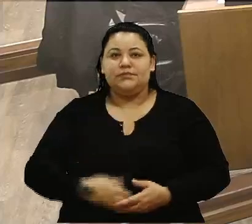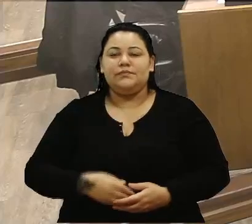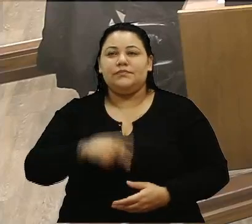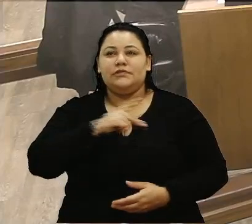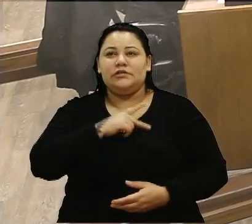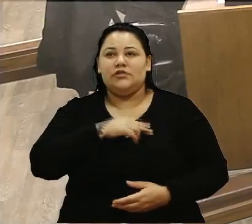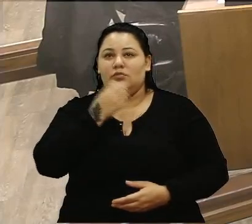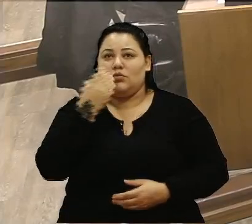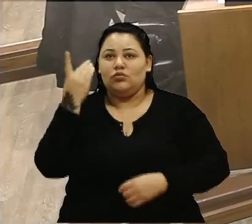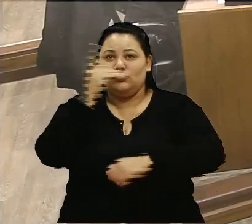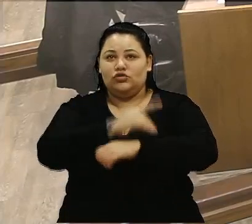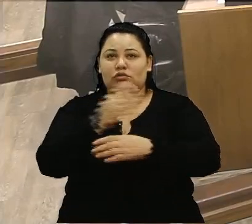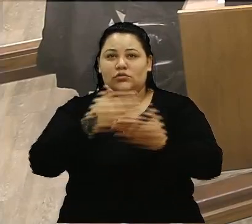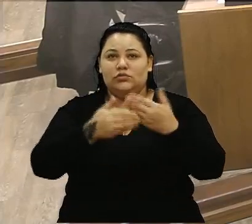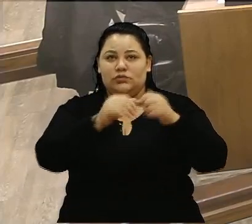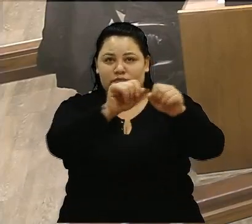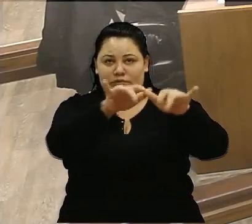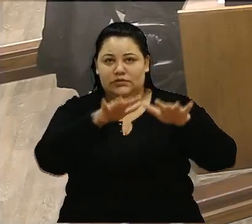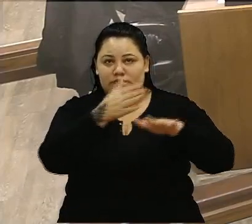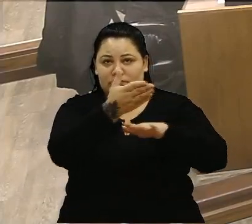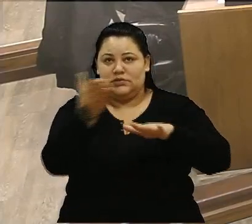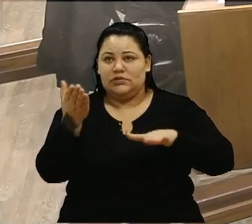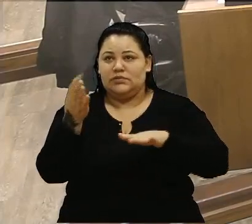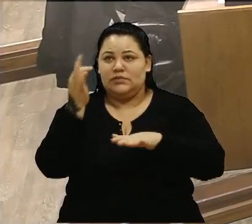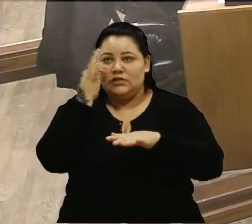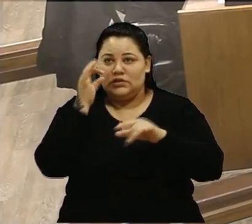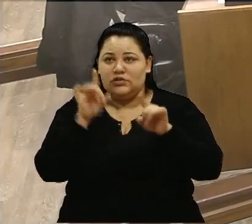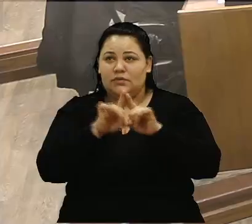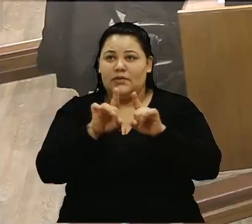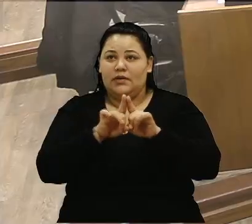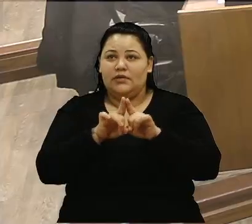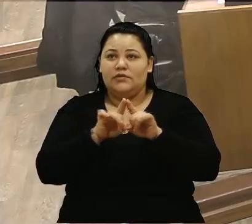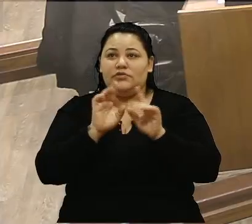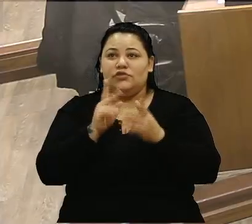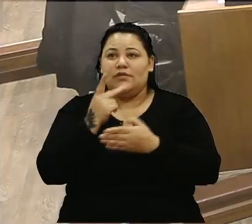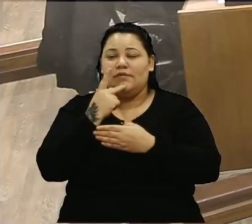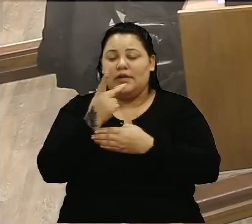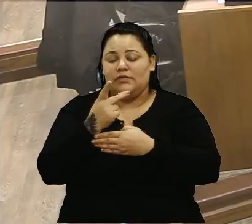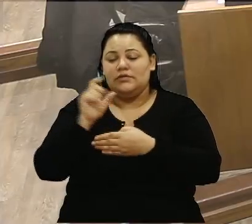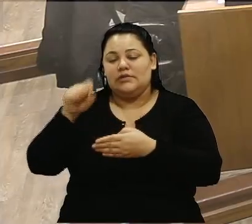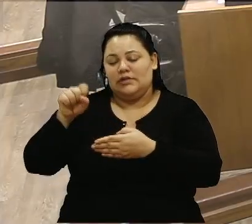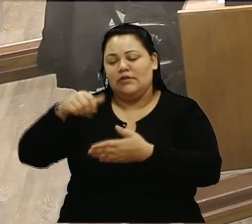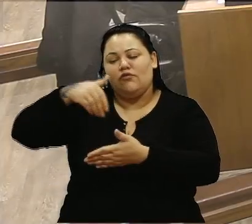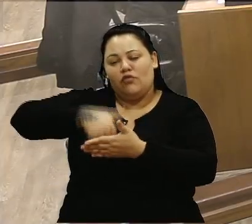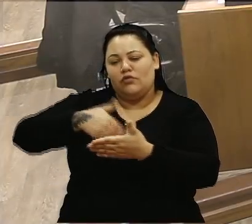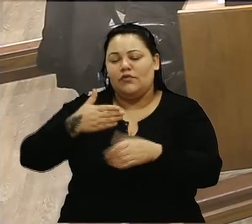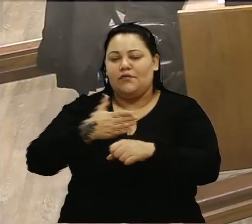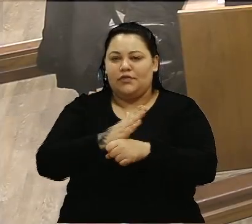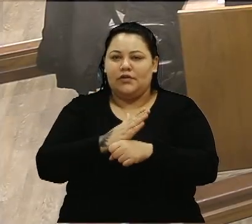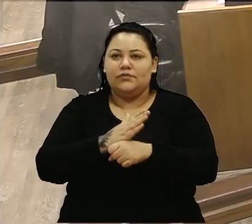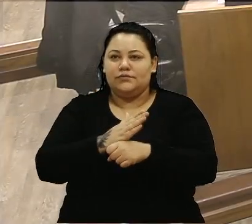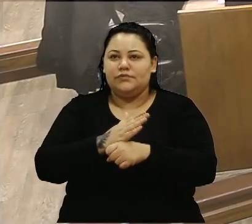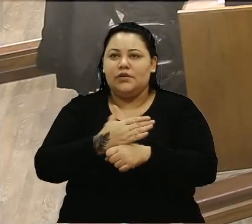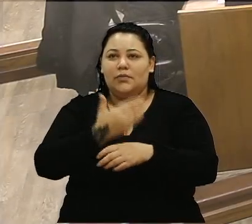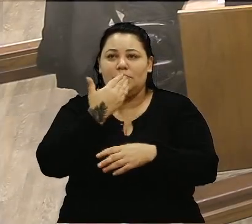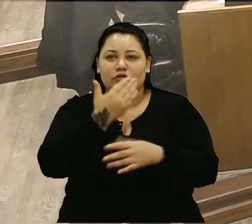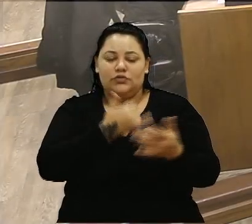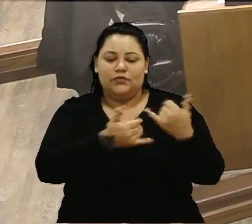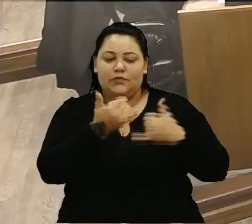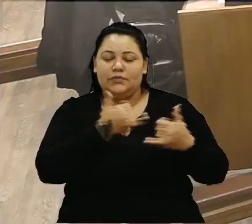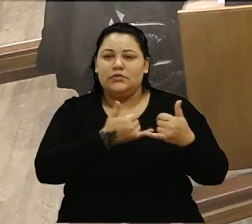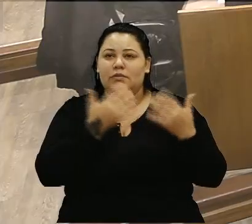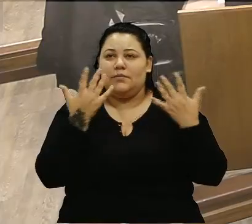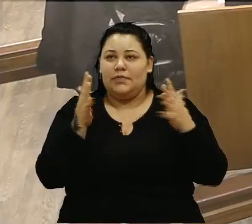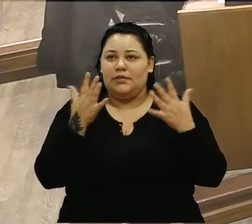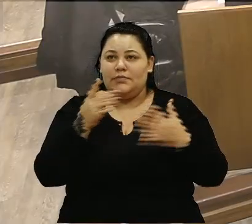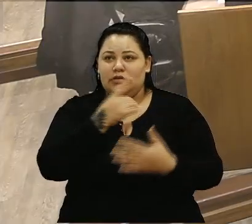muito bom dia a toda essa plateia que se faz aqui presente. Já declaro que irei, sim, votar favorável ao pedido de informação. Parabéns,